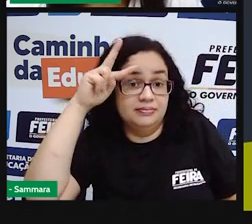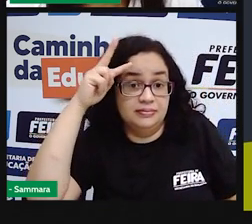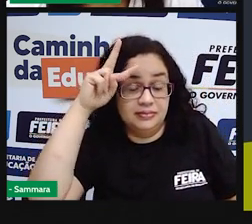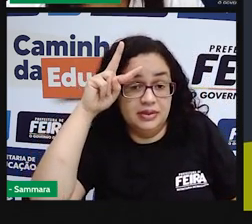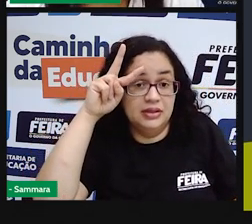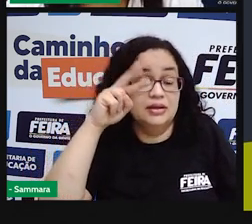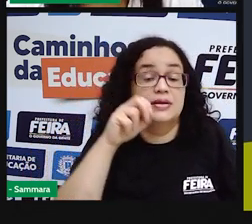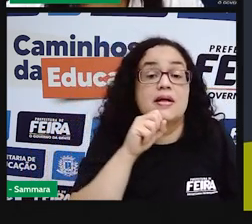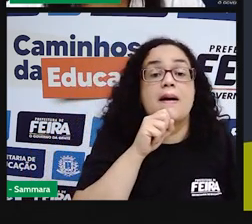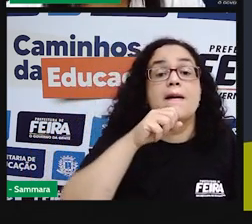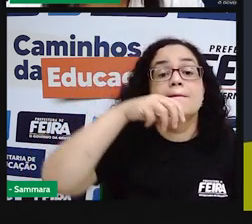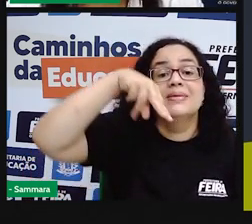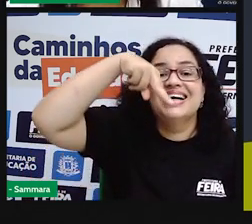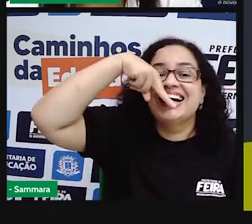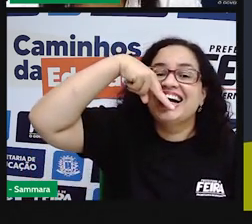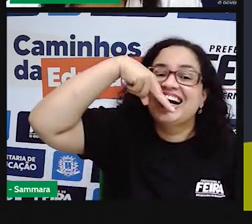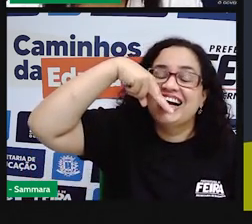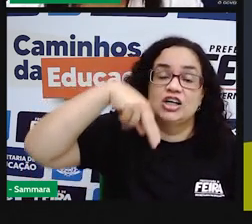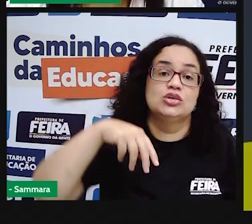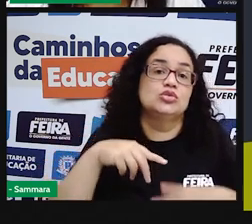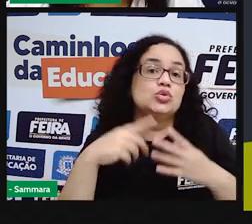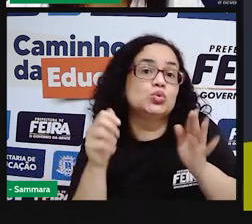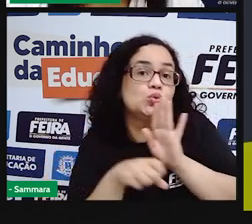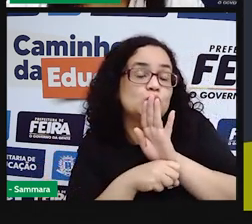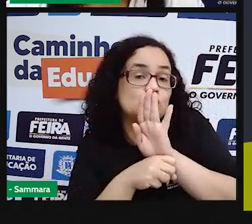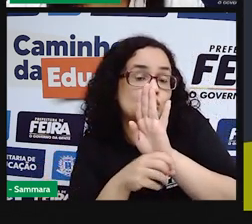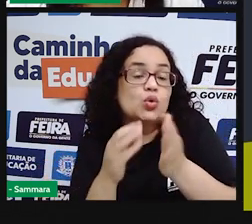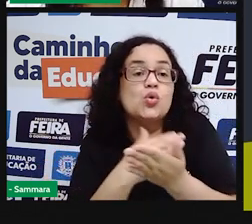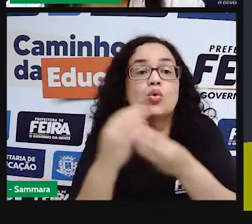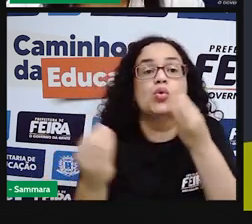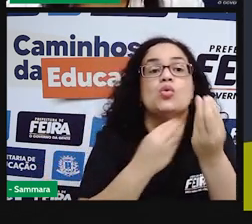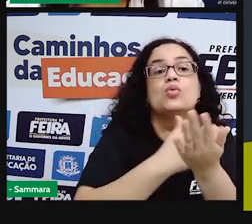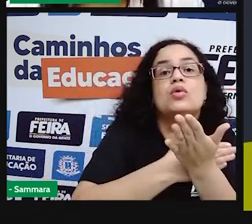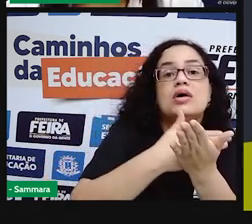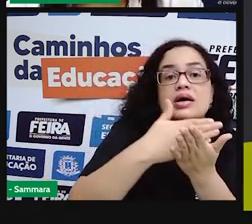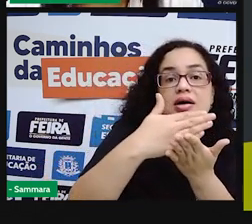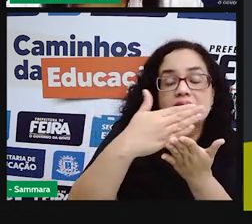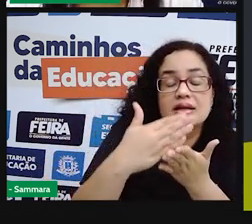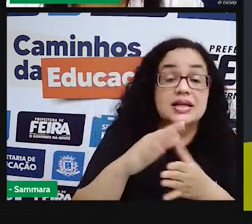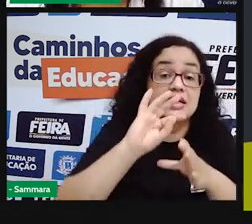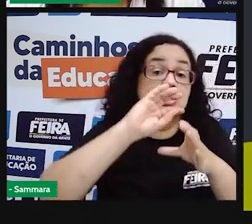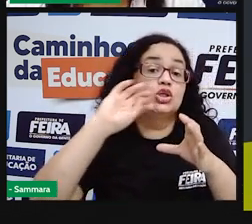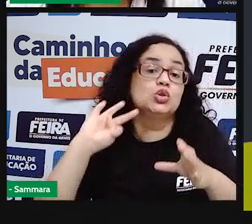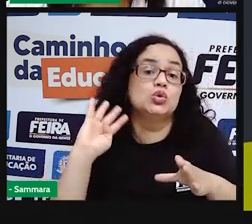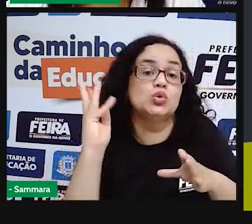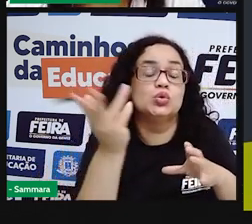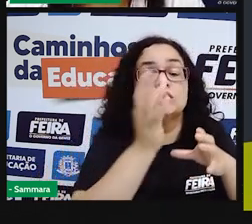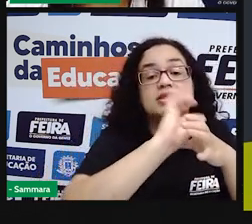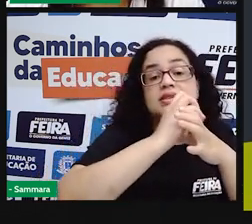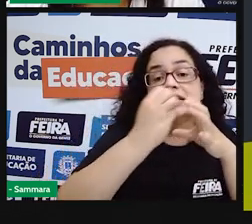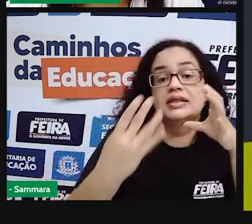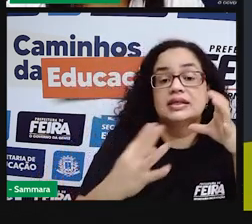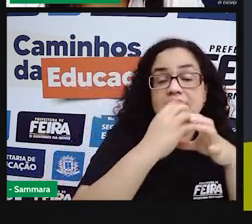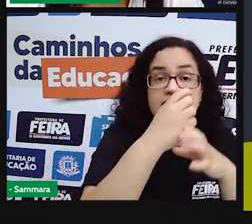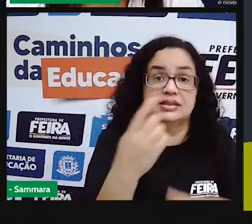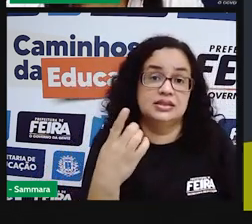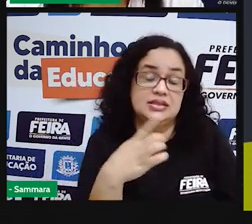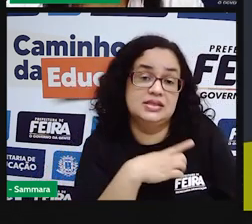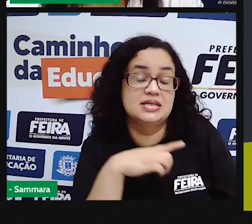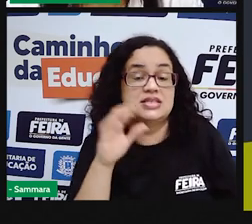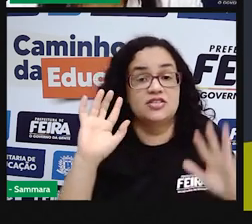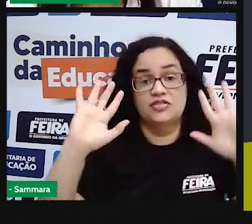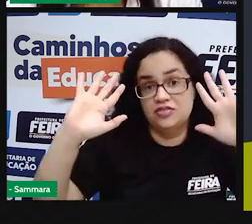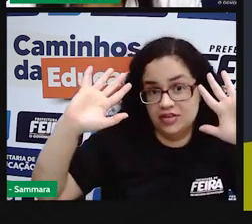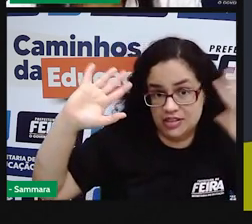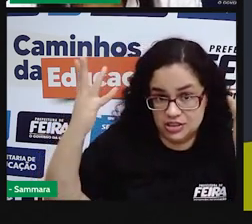da Mônica, que conta justamente a origem e todas as características apresentadas para essa festa. Então,